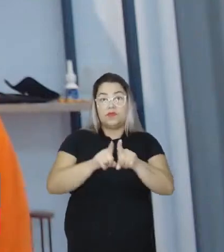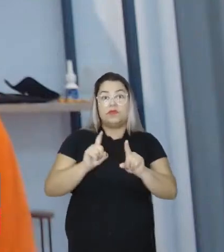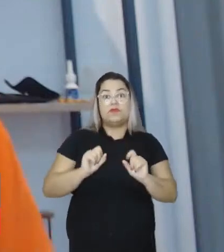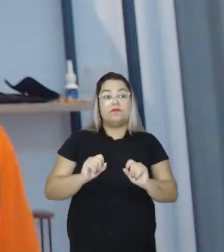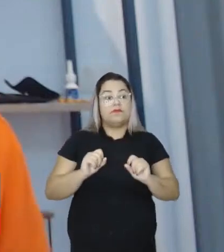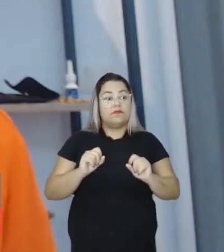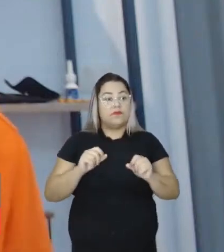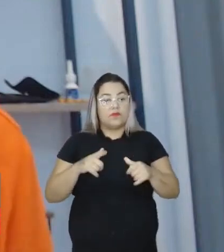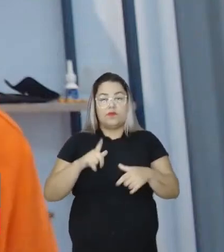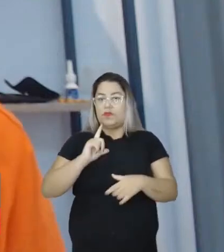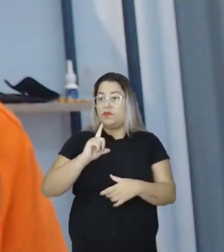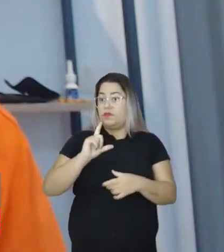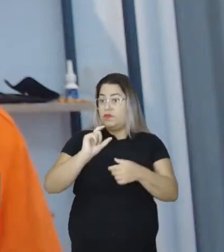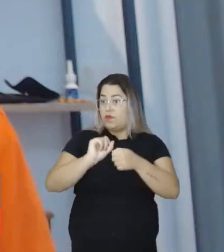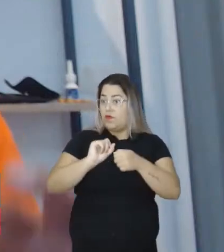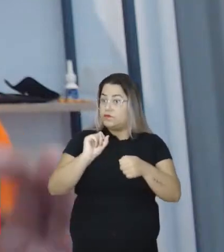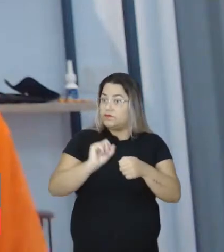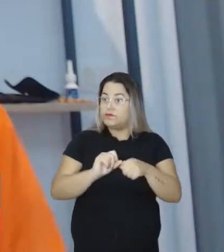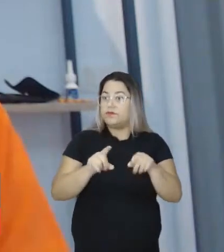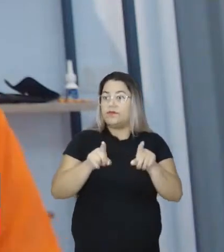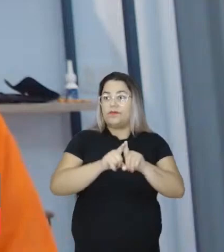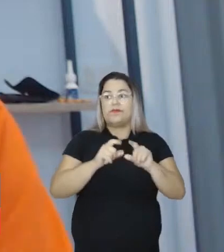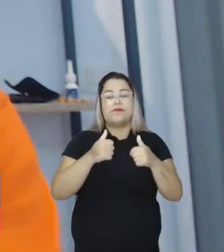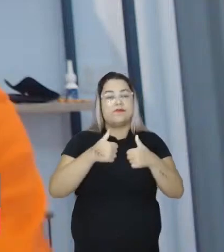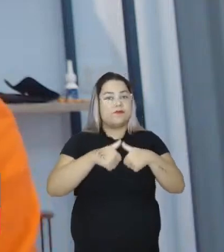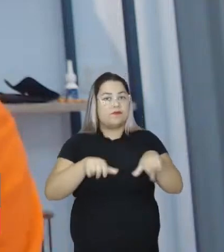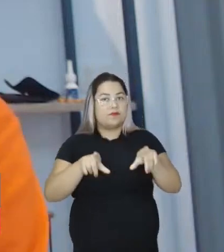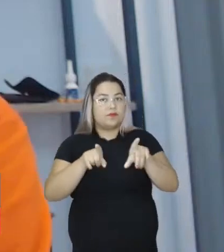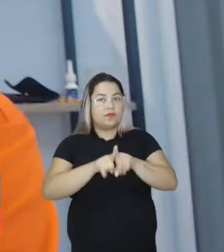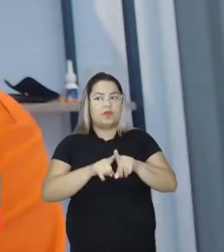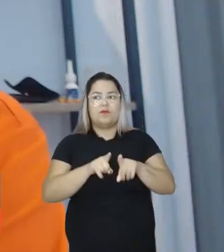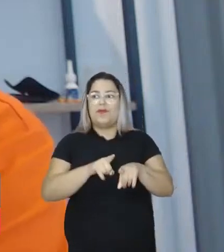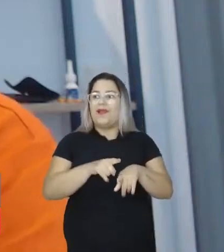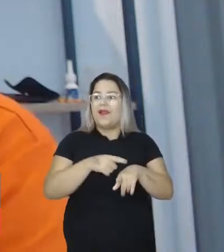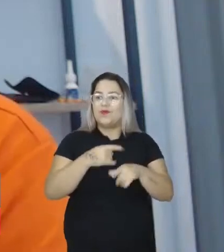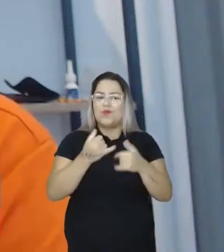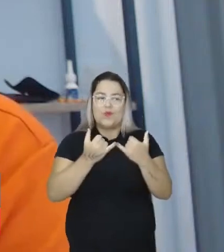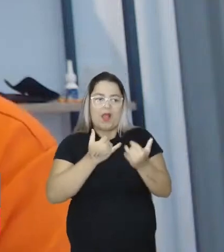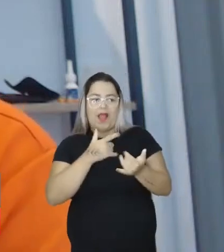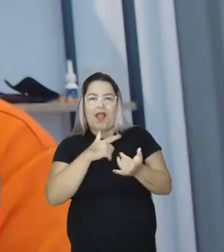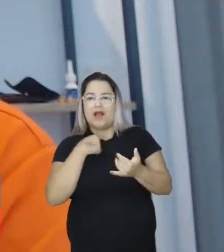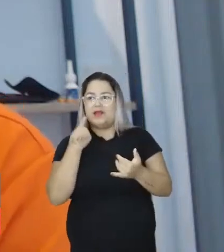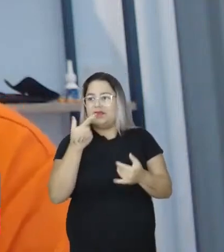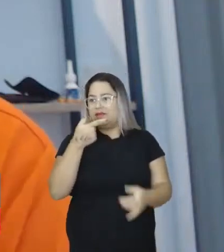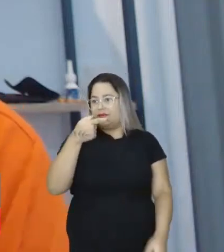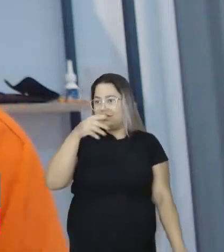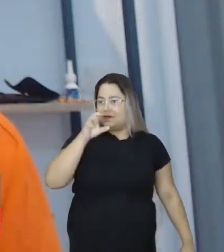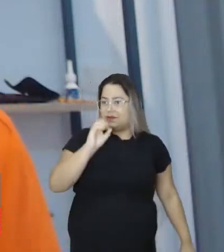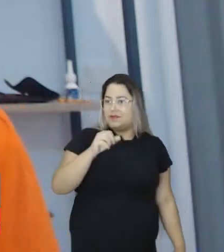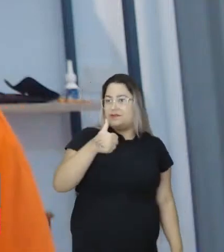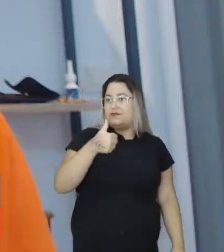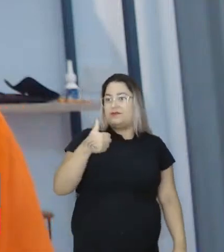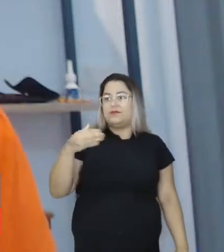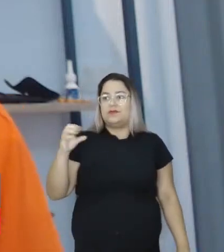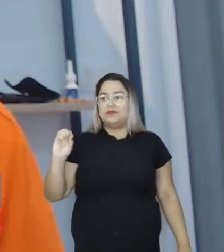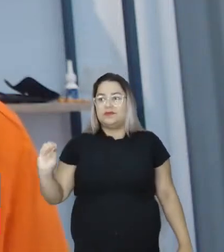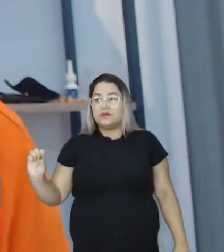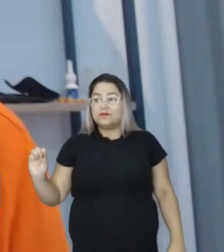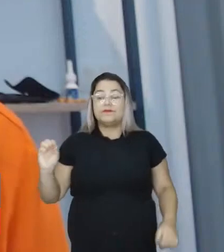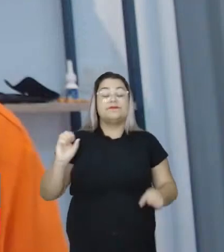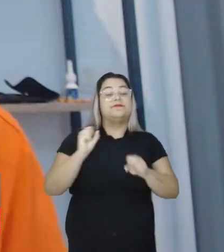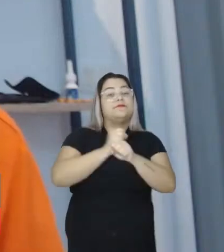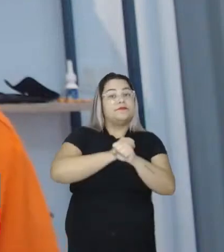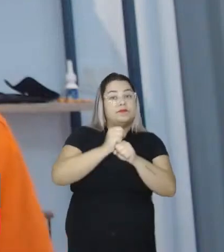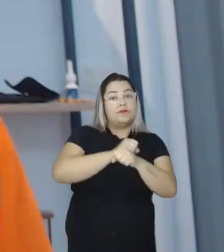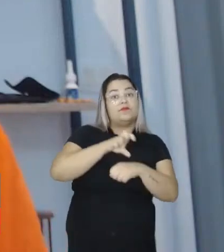segmento, que não fizer isso, ela está fadada à morte daqui a 70, 100 anos. Se nós queremos